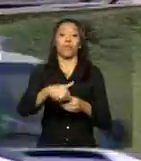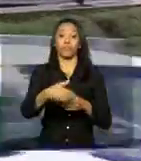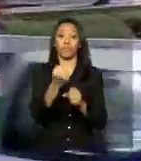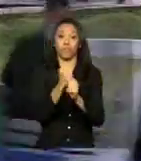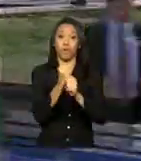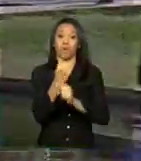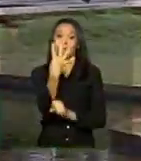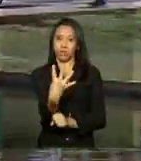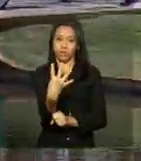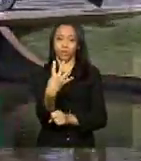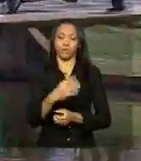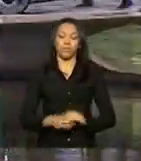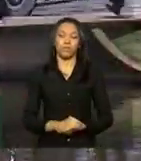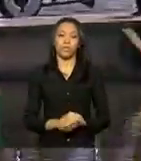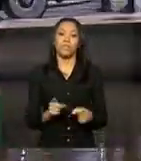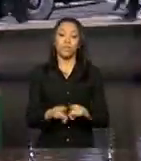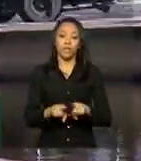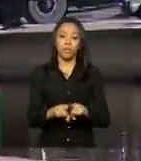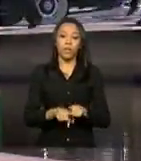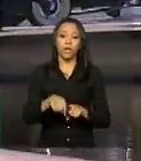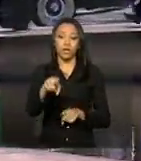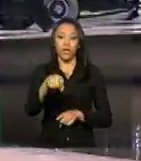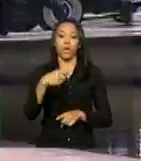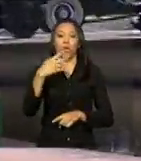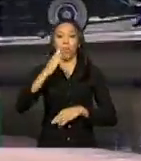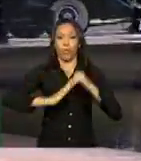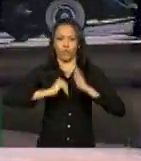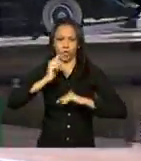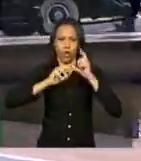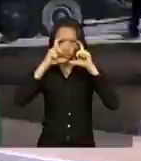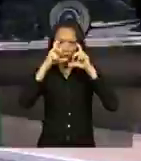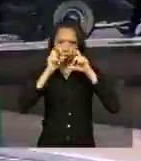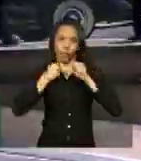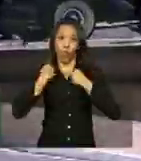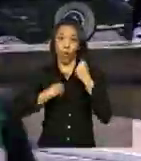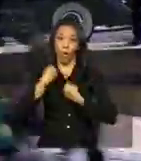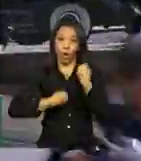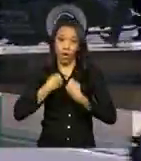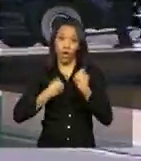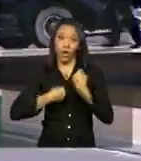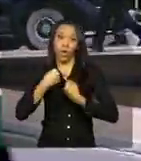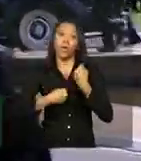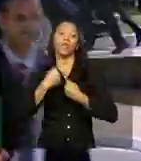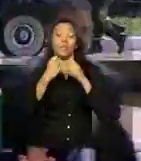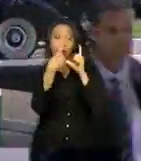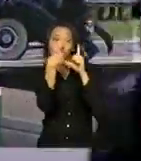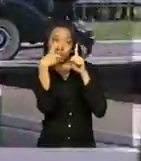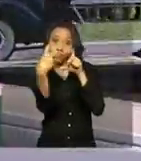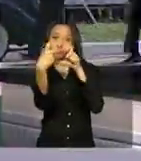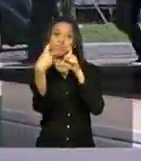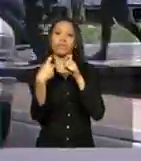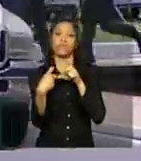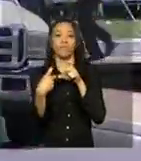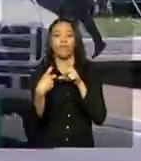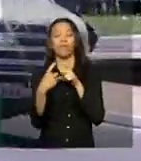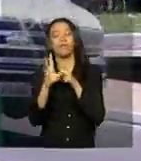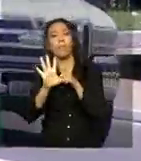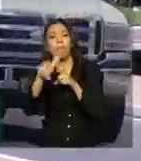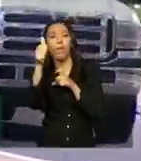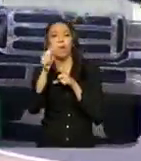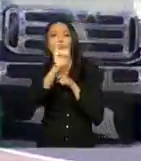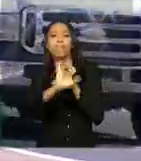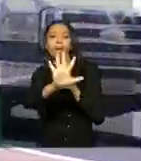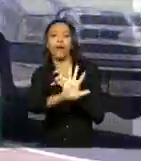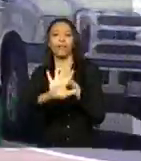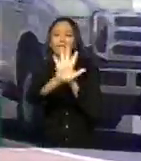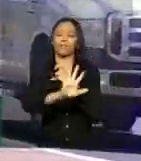fotógrafo da presidenta Dilma Rousseff também acompanhando o ritmo, né? Tem que ter preparo físico, né, Luciano? É o Stuka, né? Exatamente, tá ali. Correndo aí para pegar a melhor imagem,